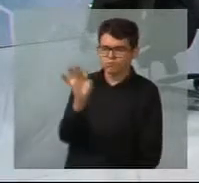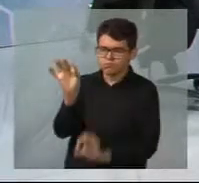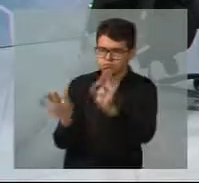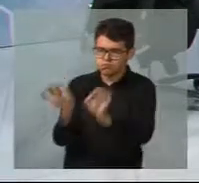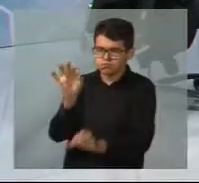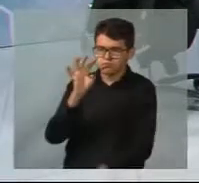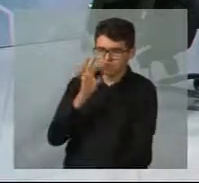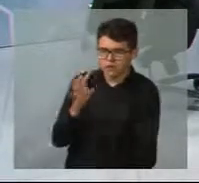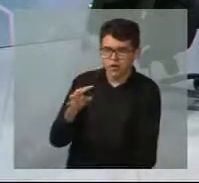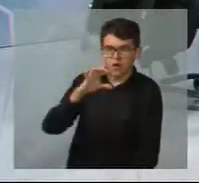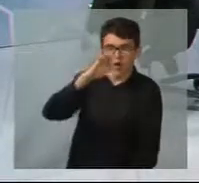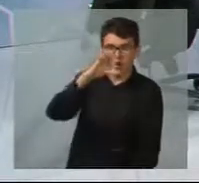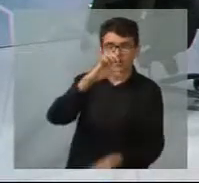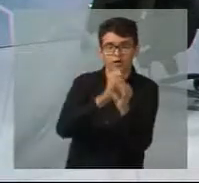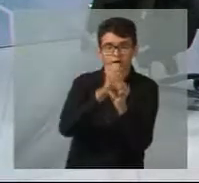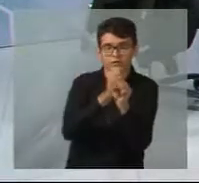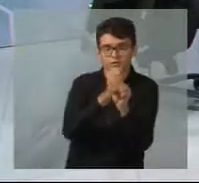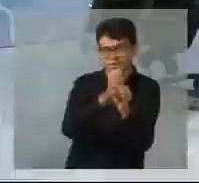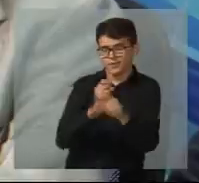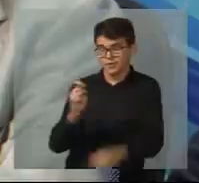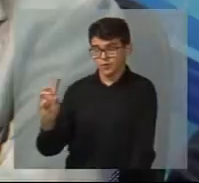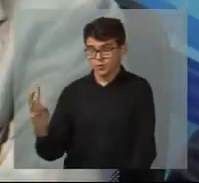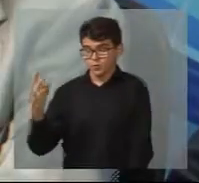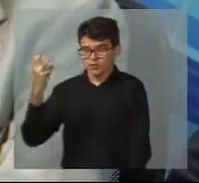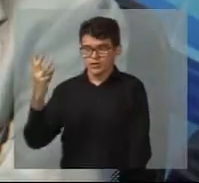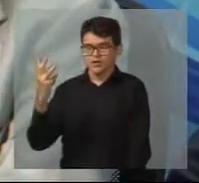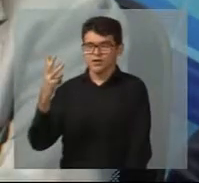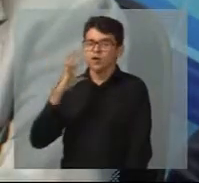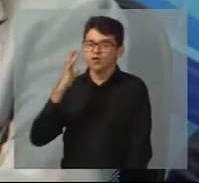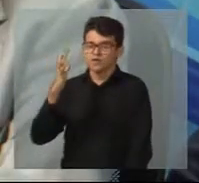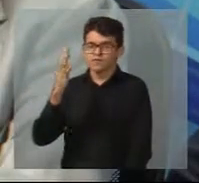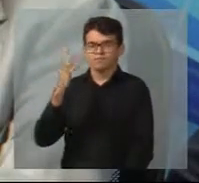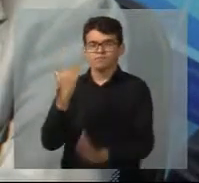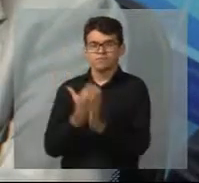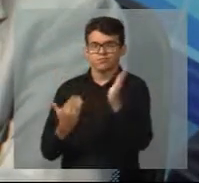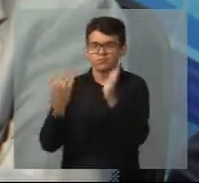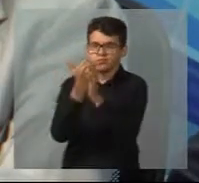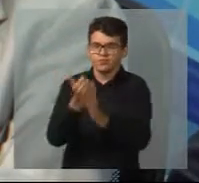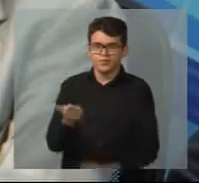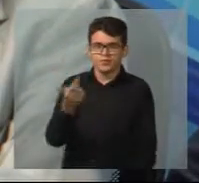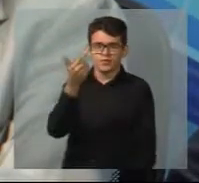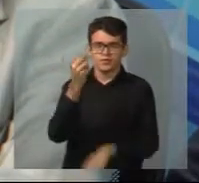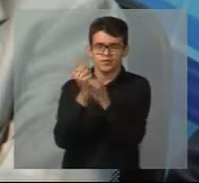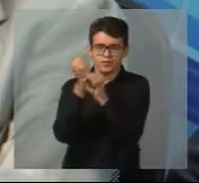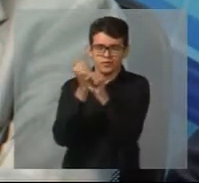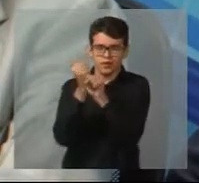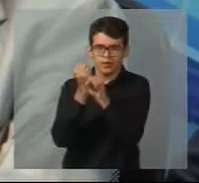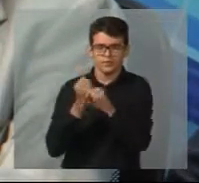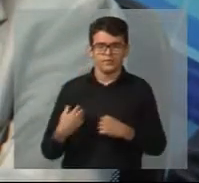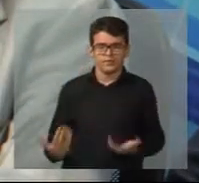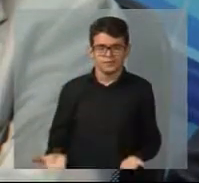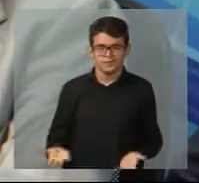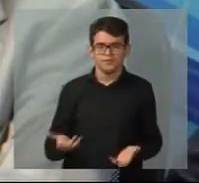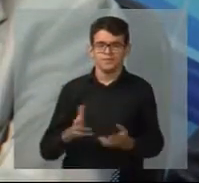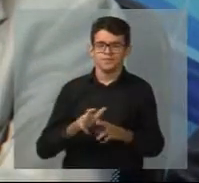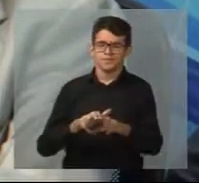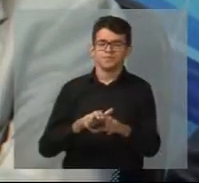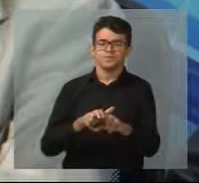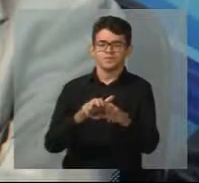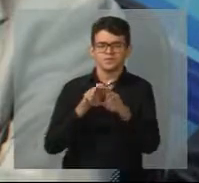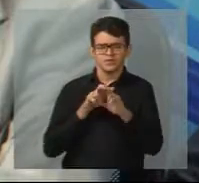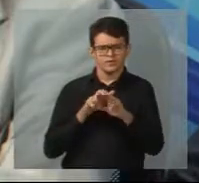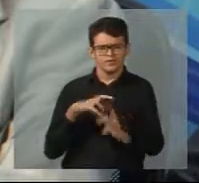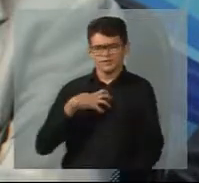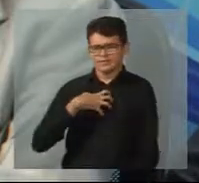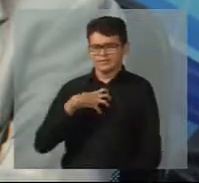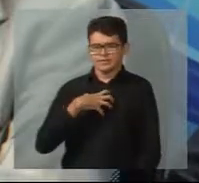muito qualificado. Então, as possibilidades de mudança, do ponto de vista estritamente técnico, as possibilidades de